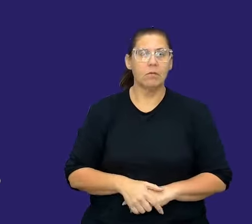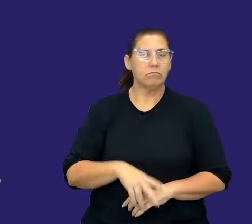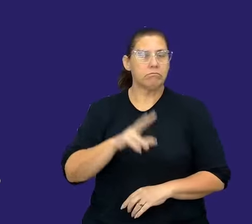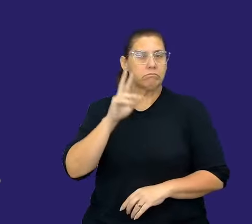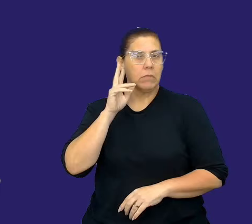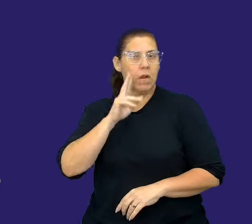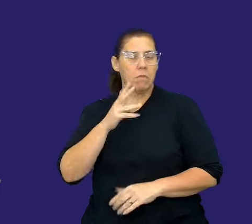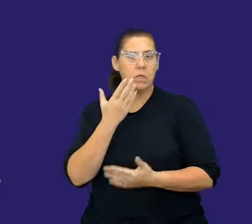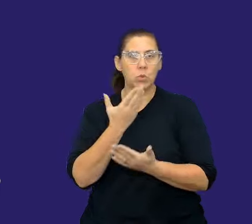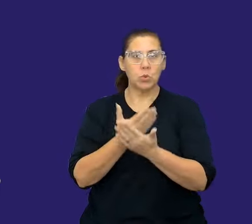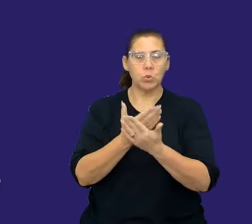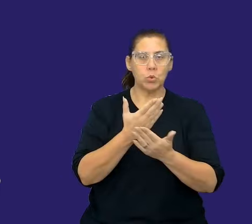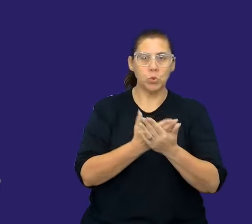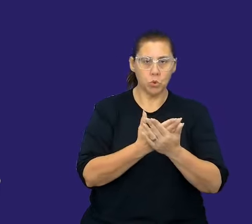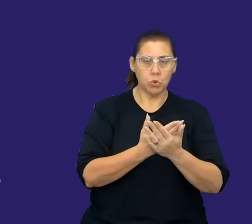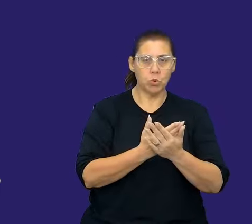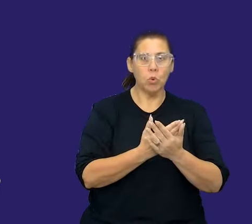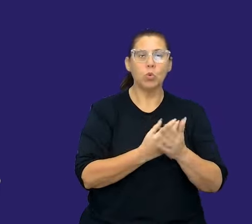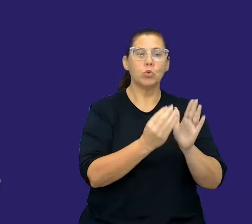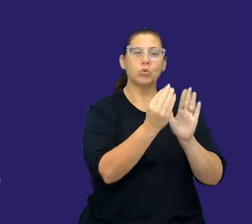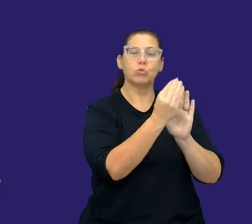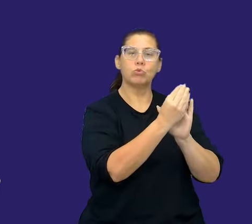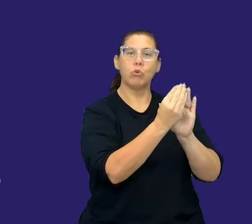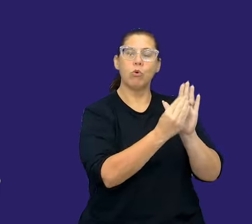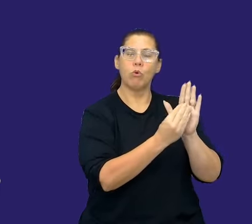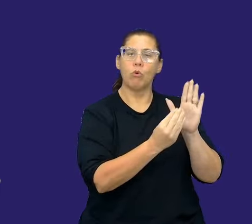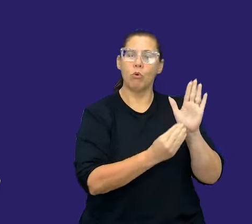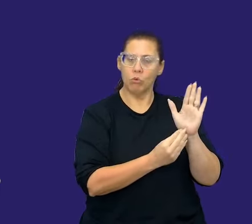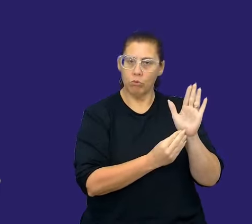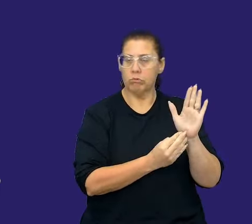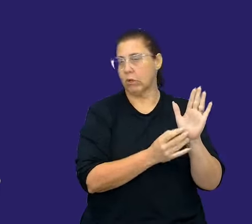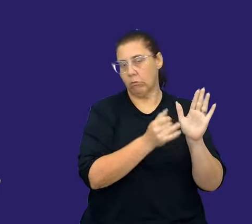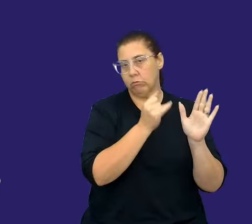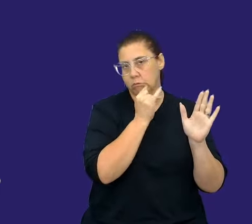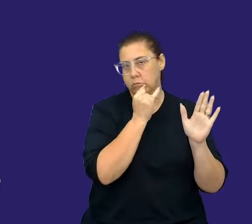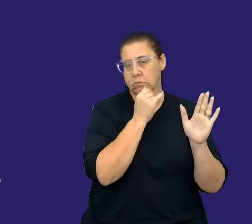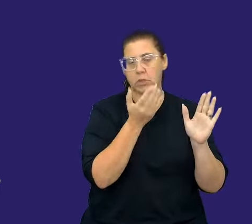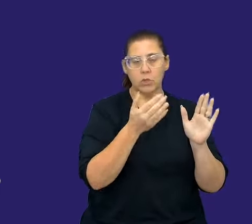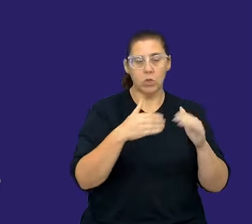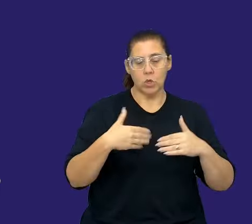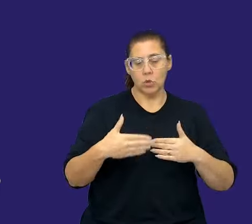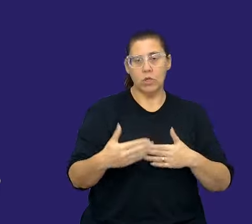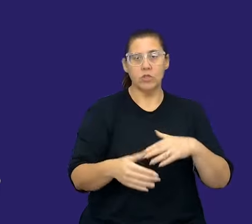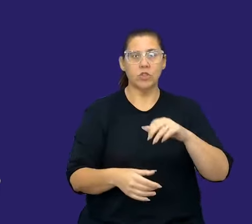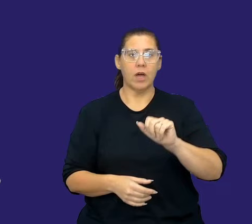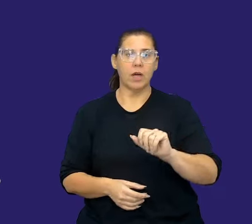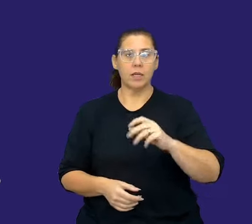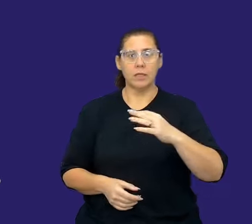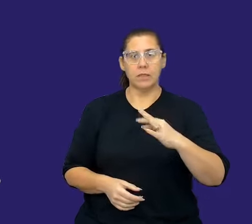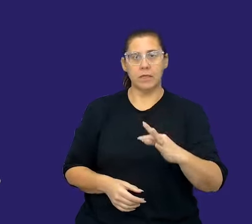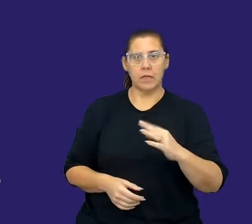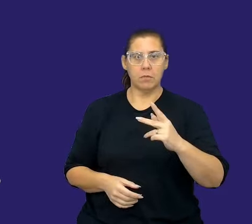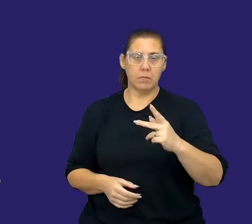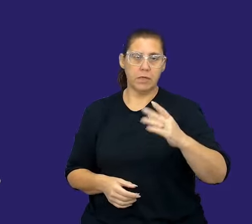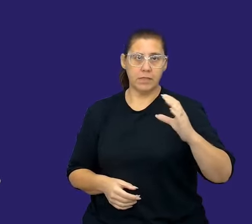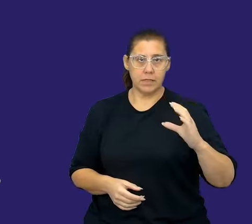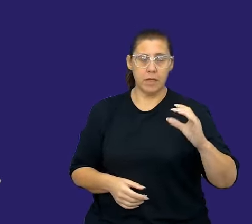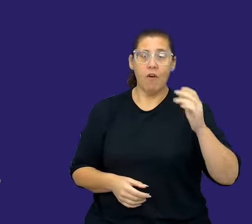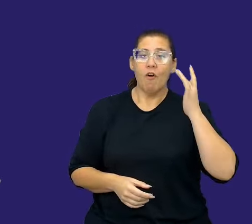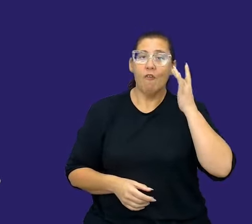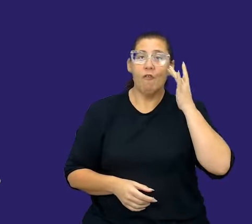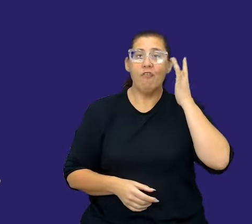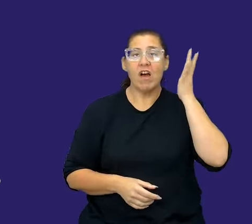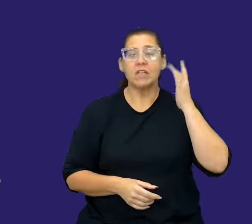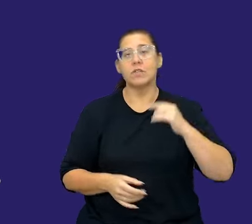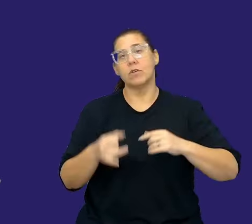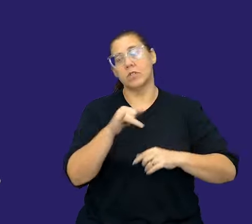retomada e o estudo desses conteúdos da transmissão, por exemplo, durante a TPC, ficará mais fácil se